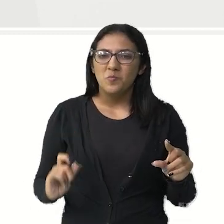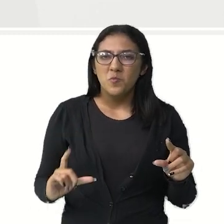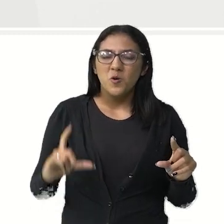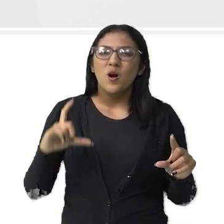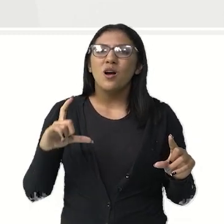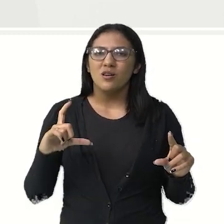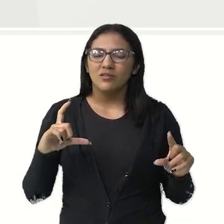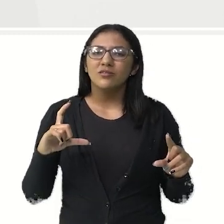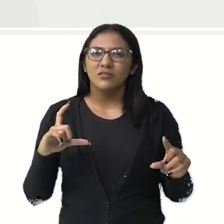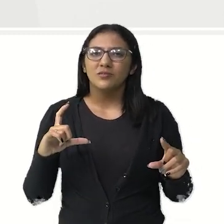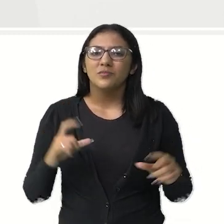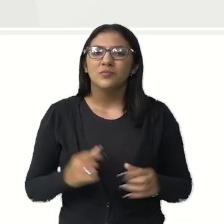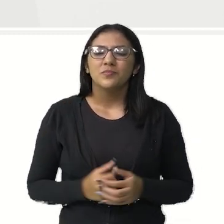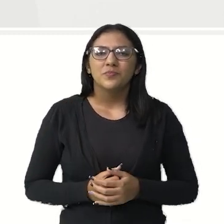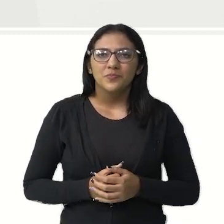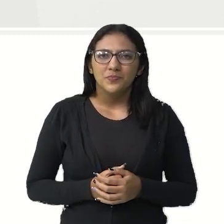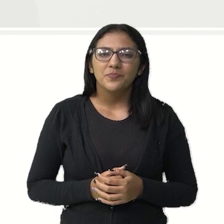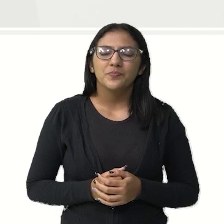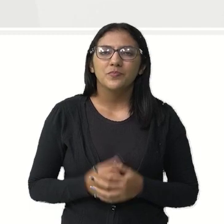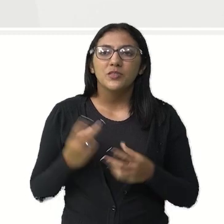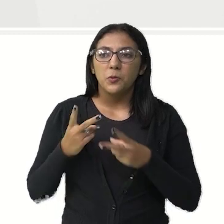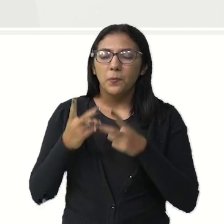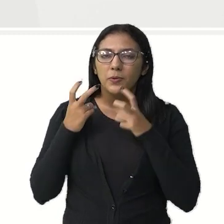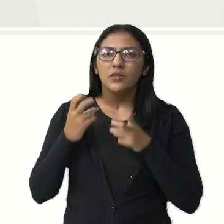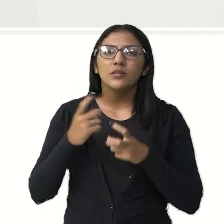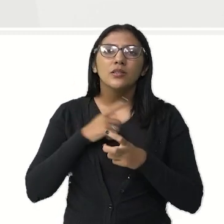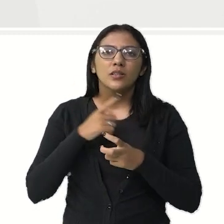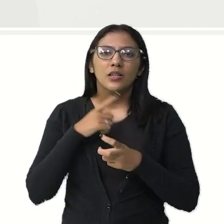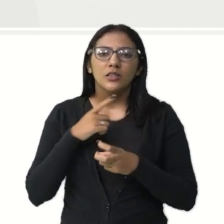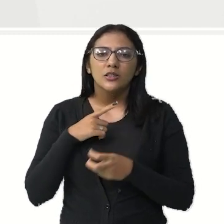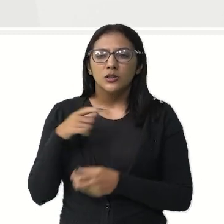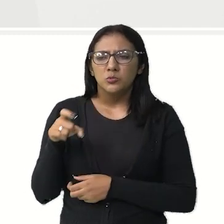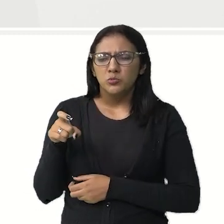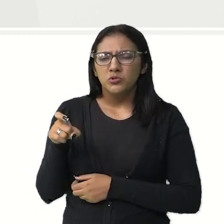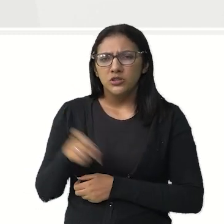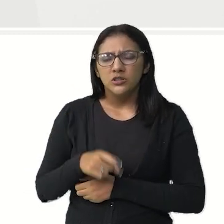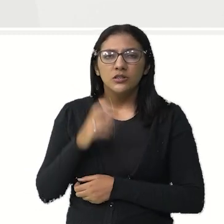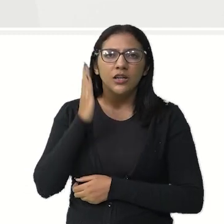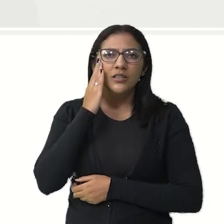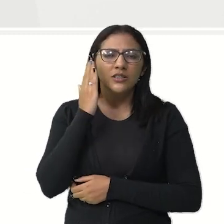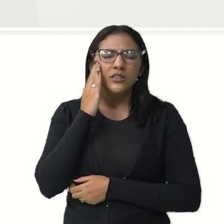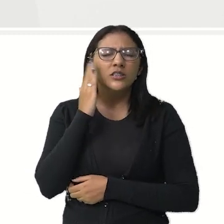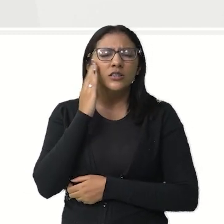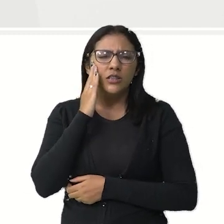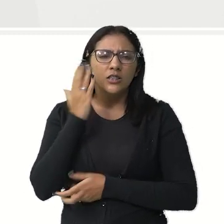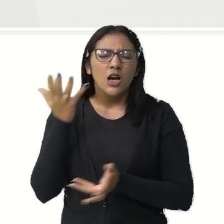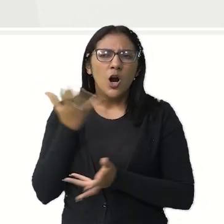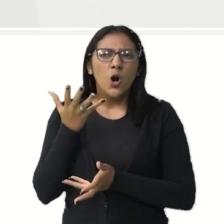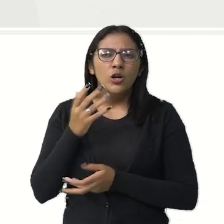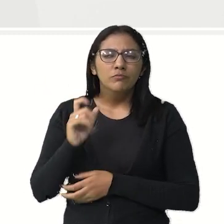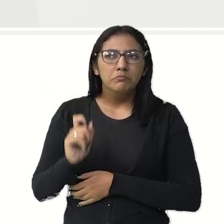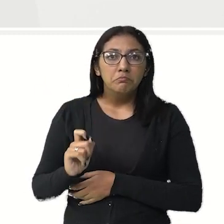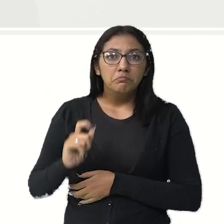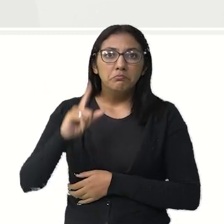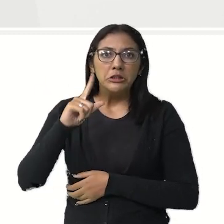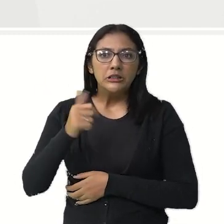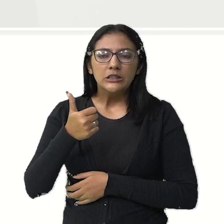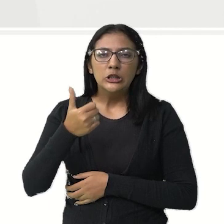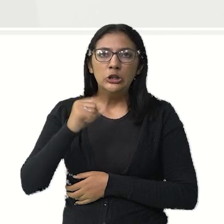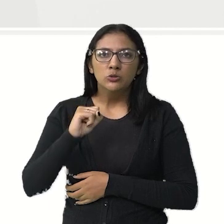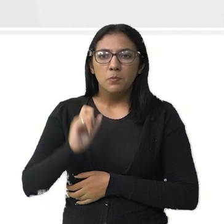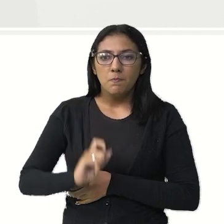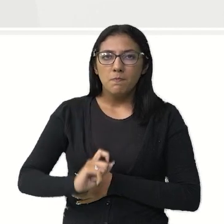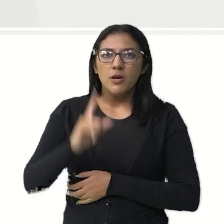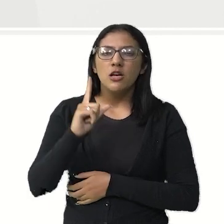um crescimento. Né? Então a gente já espera que o nosso x seja um valor aí maior do que 18,